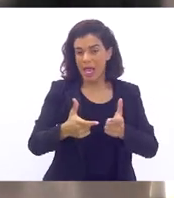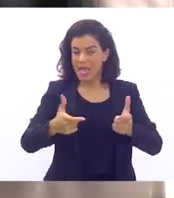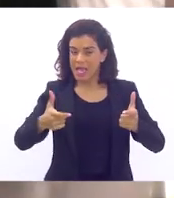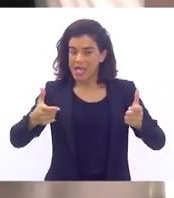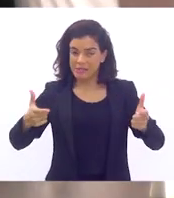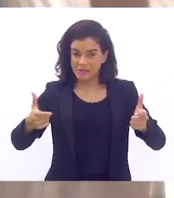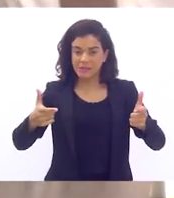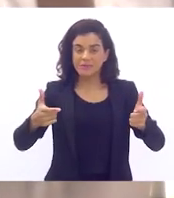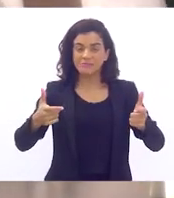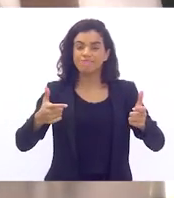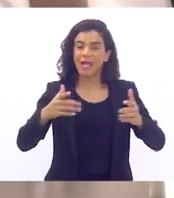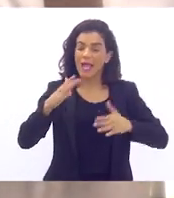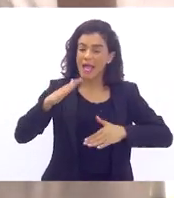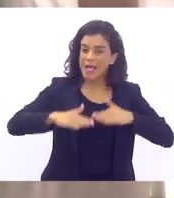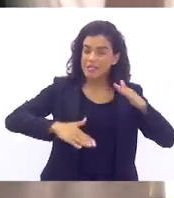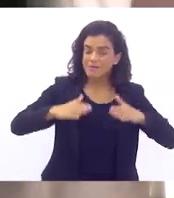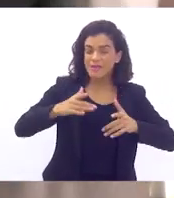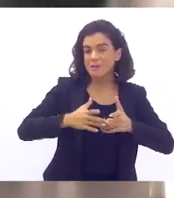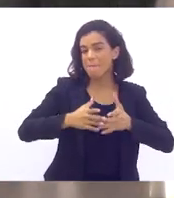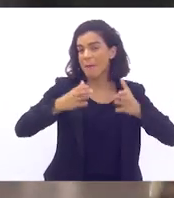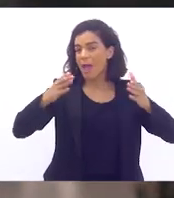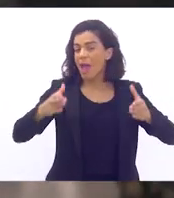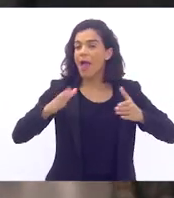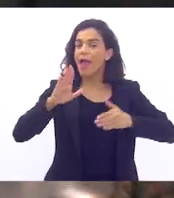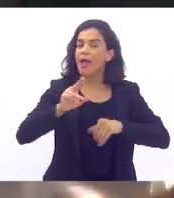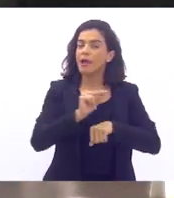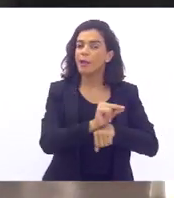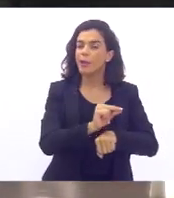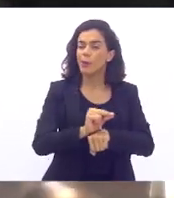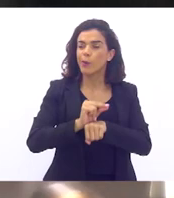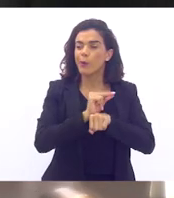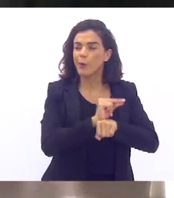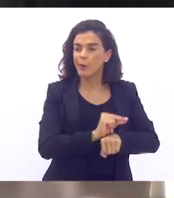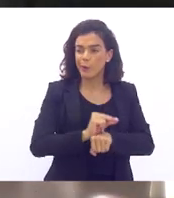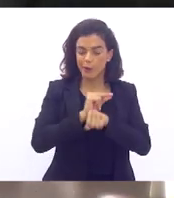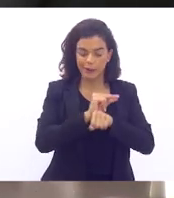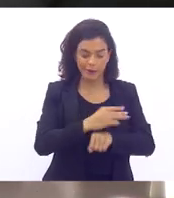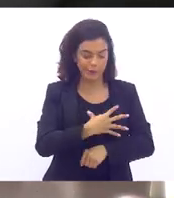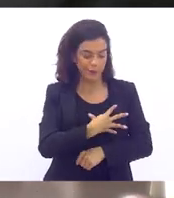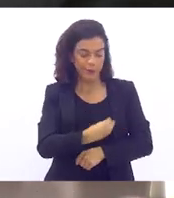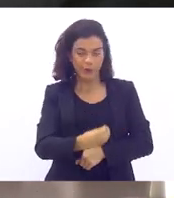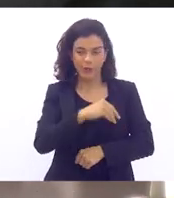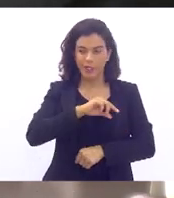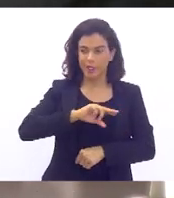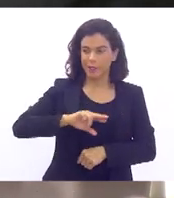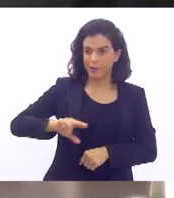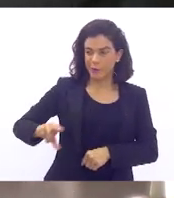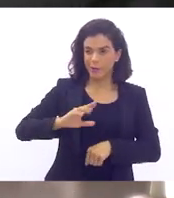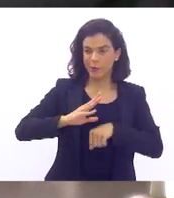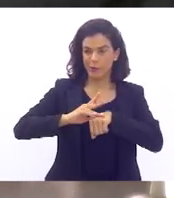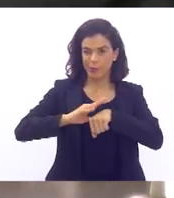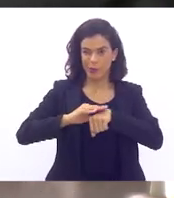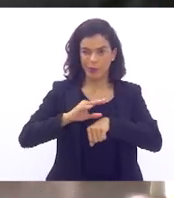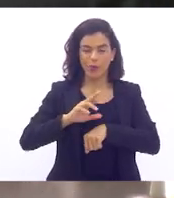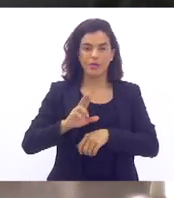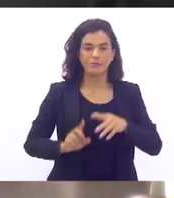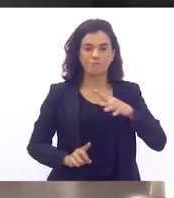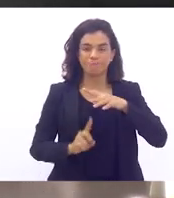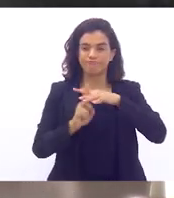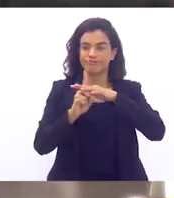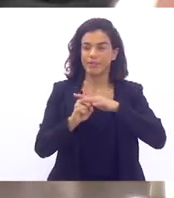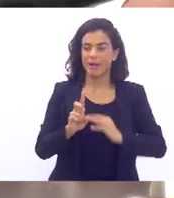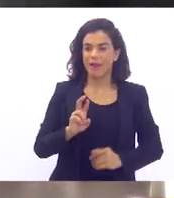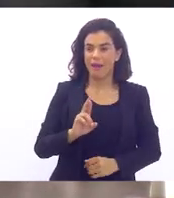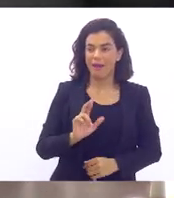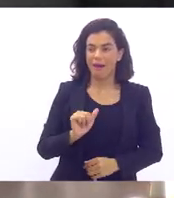vezes é a maior cuidadora dos filhos filhas com doenças raras e